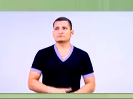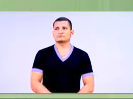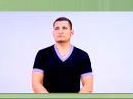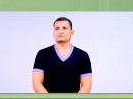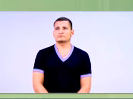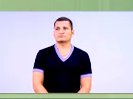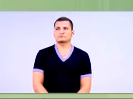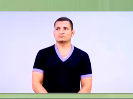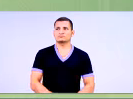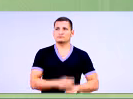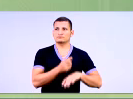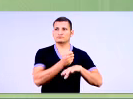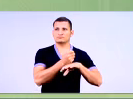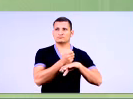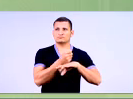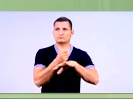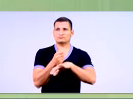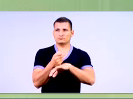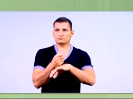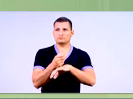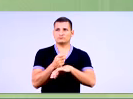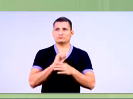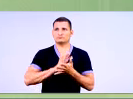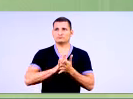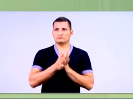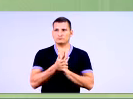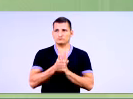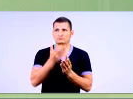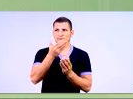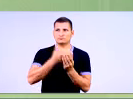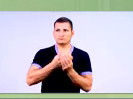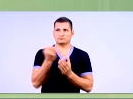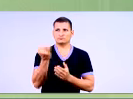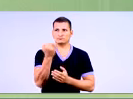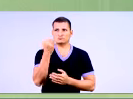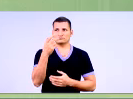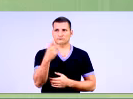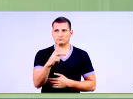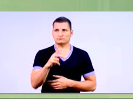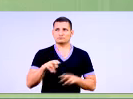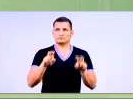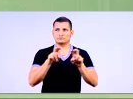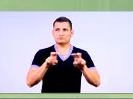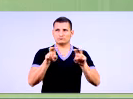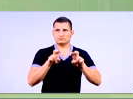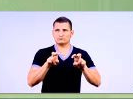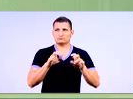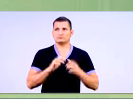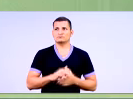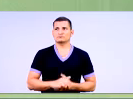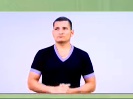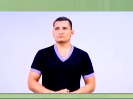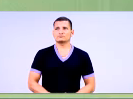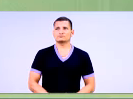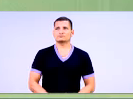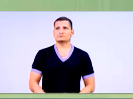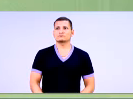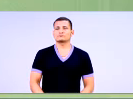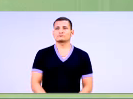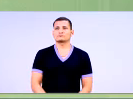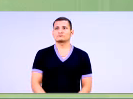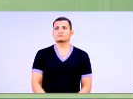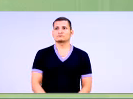Um vírus destruirá arquivos importantes no seu computador? Pronto, é a pergunta,